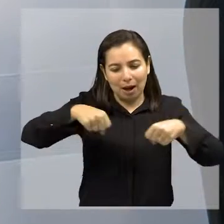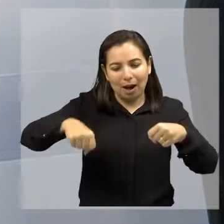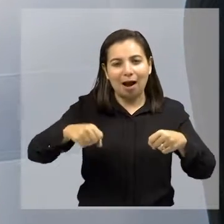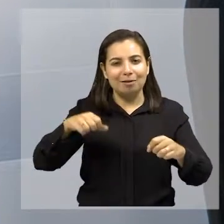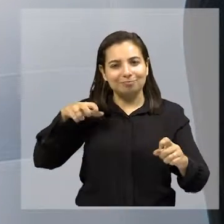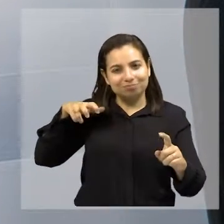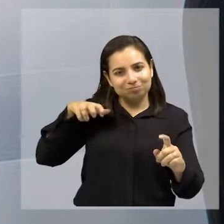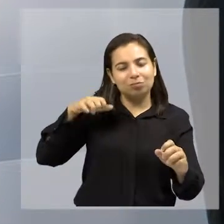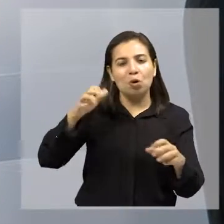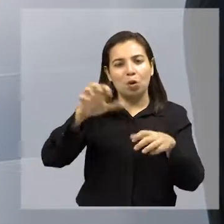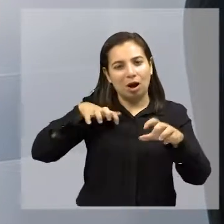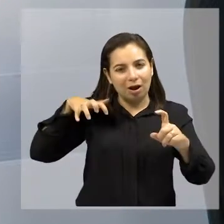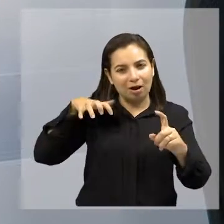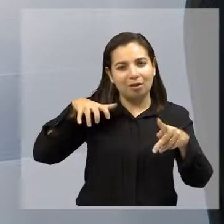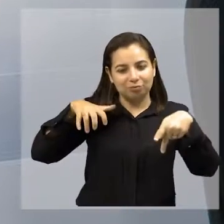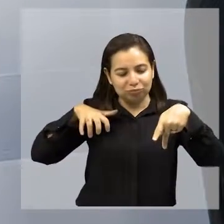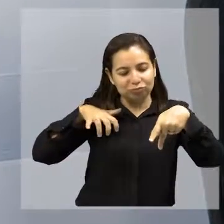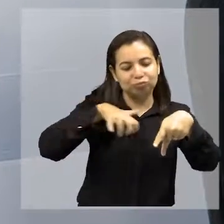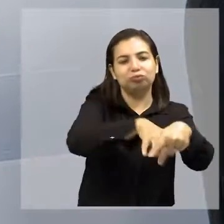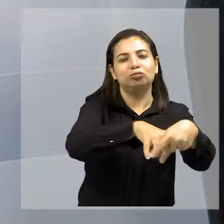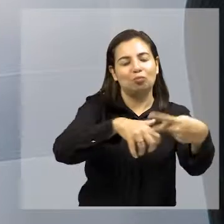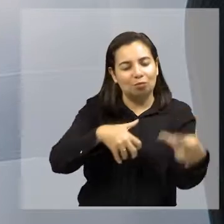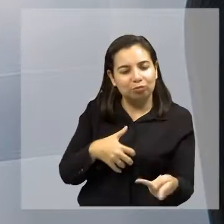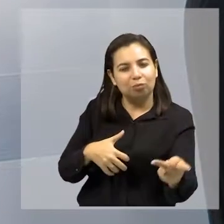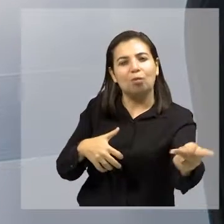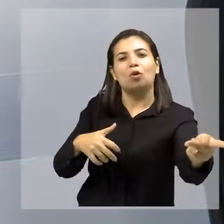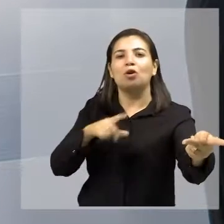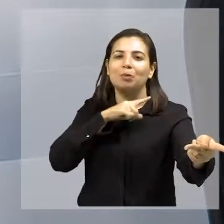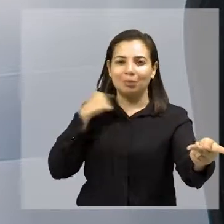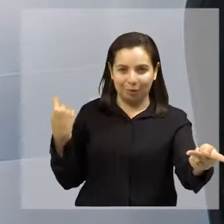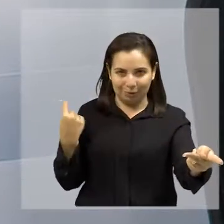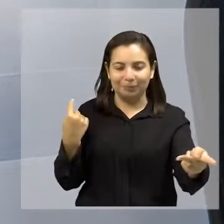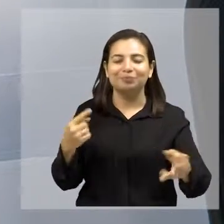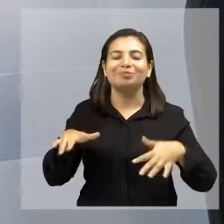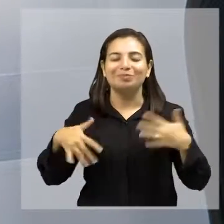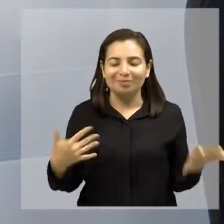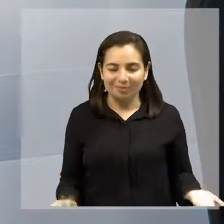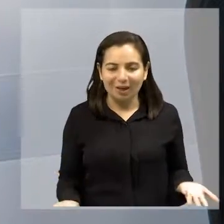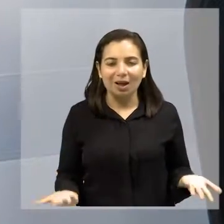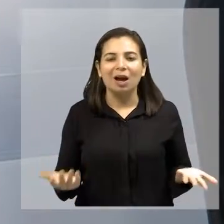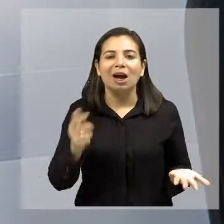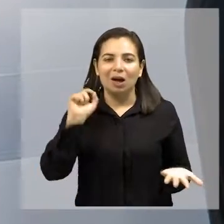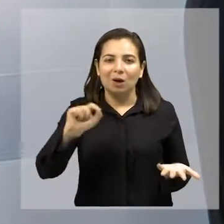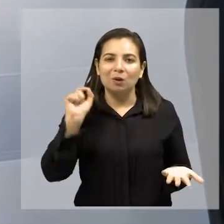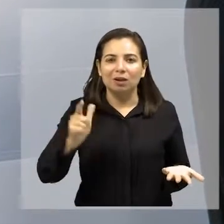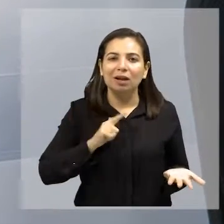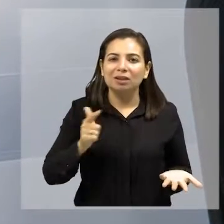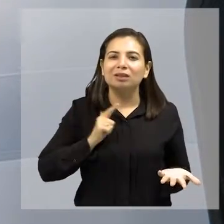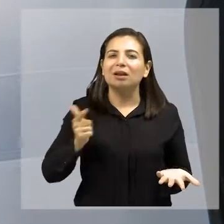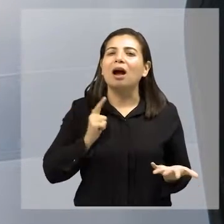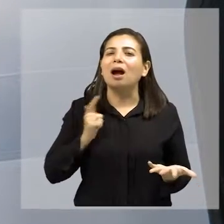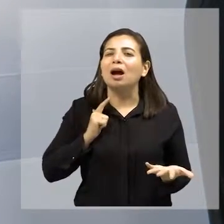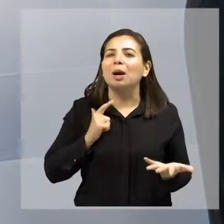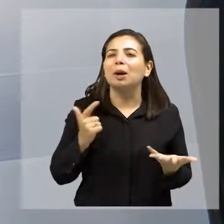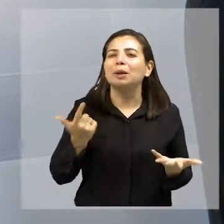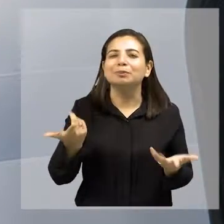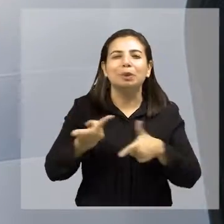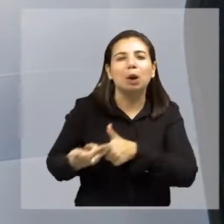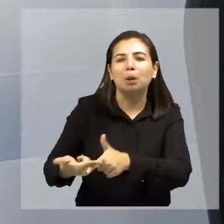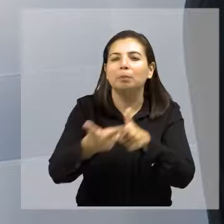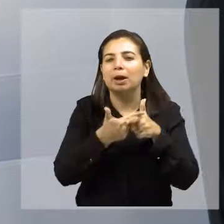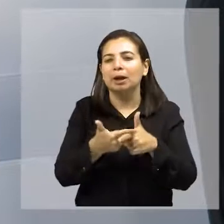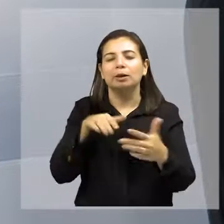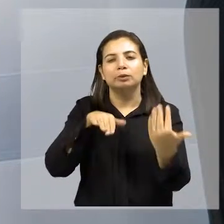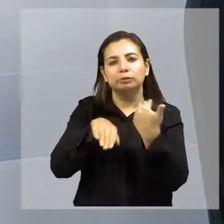foi atropelado, houve ali um crime contra esse herói urbano dessa selva de pedra, de fumaça, de concreto da